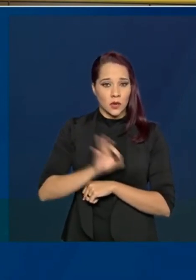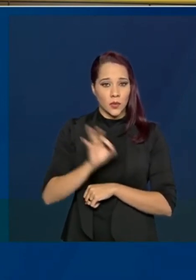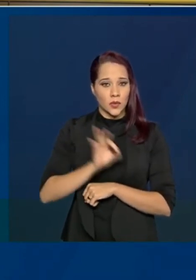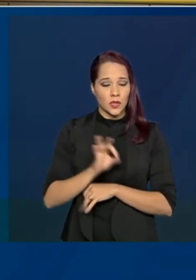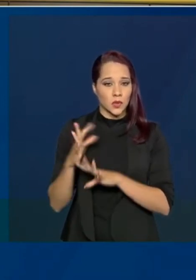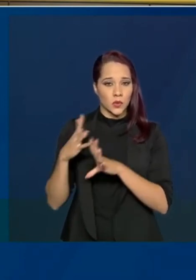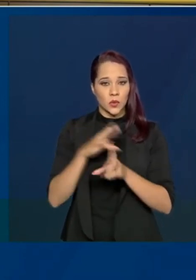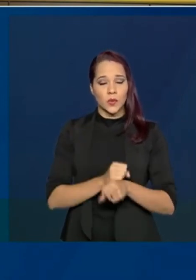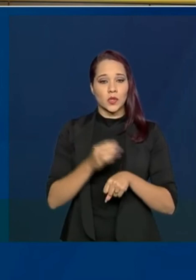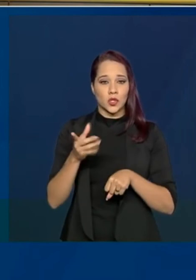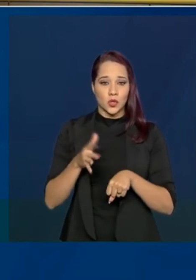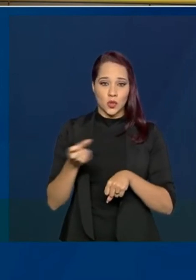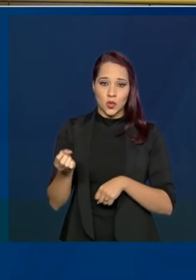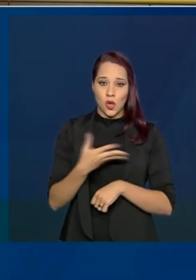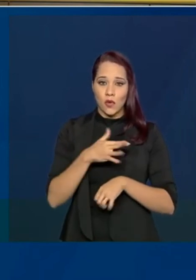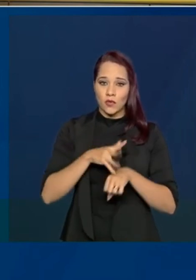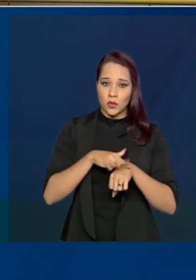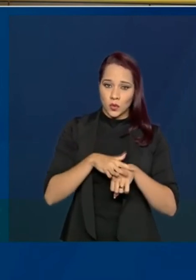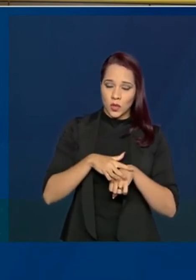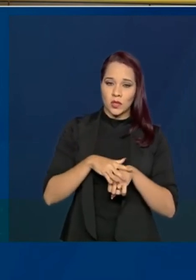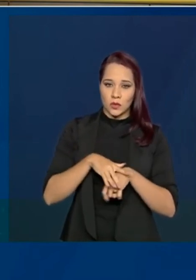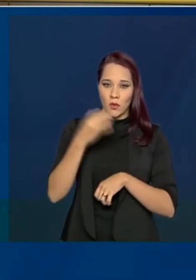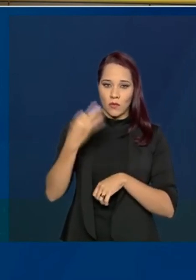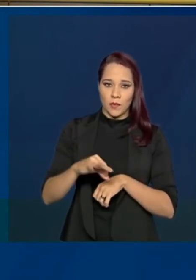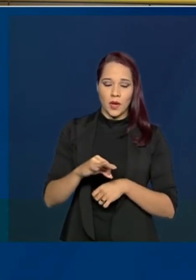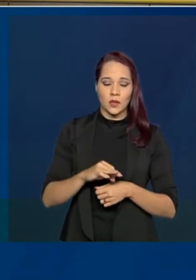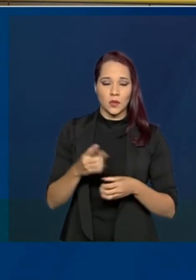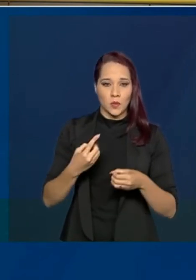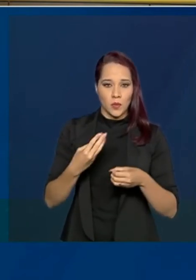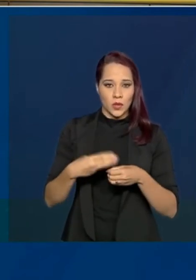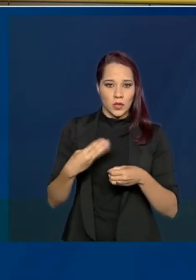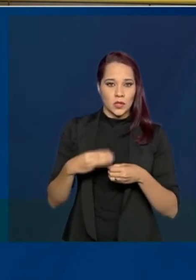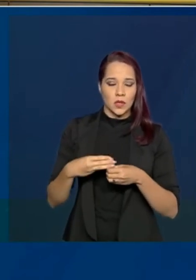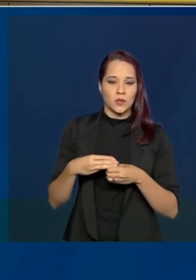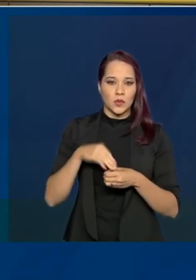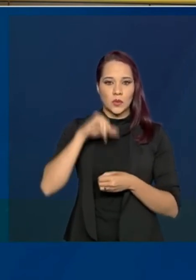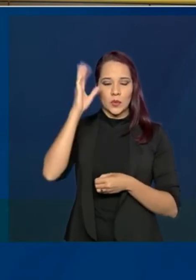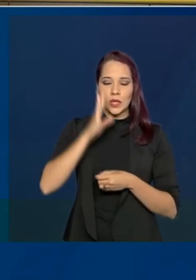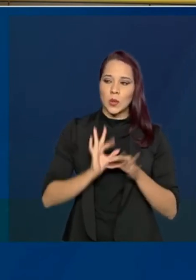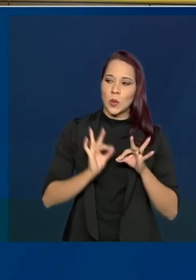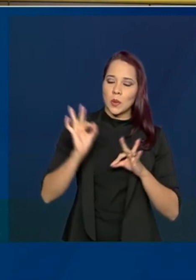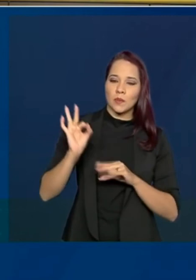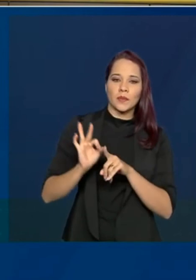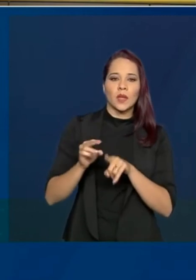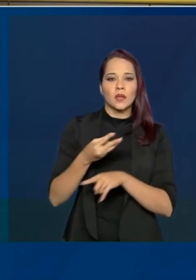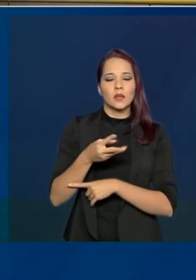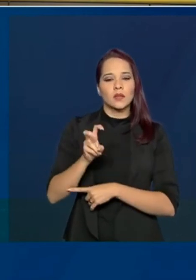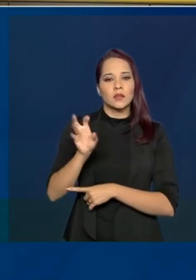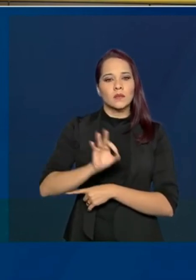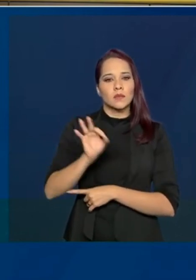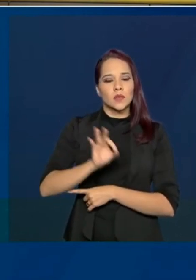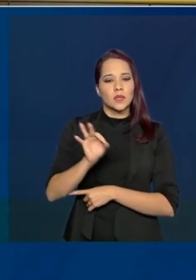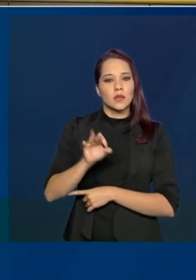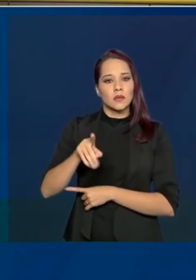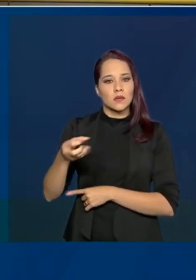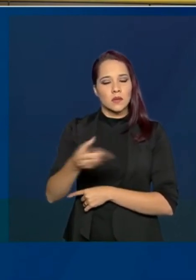65% do total de casos novos são em municípios do interior do Brasil e 35%